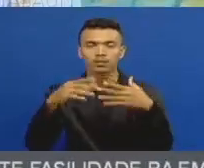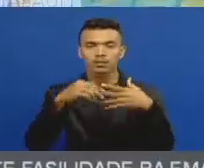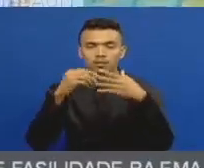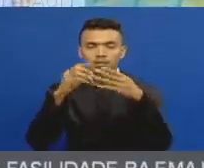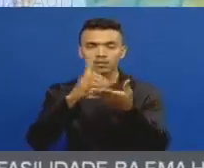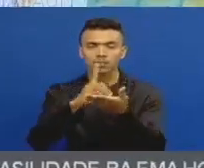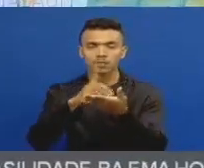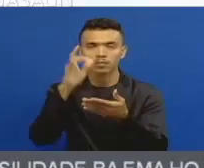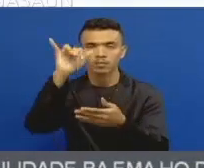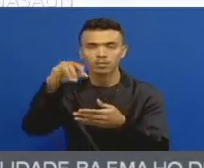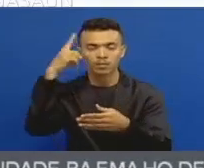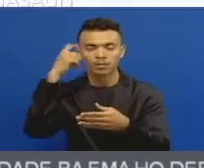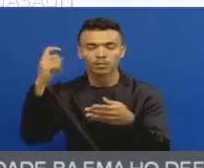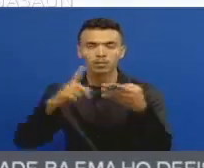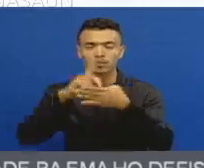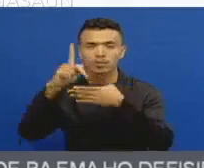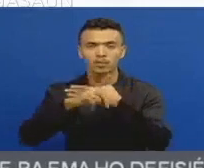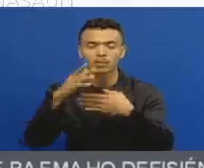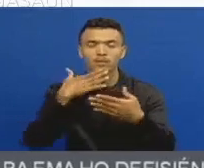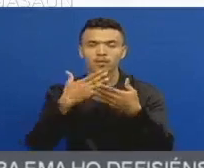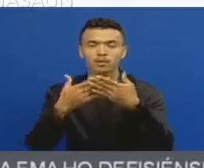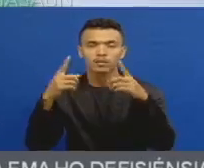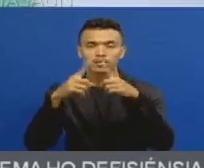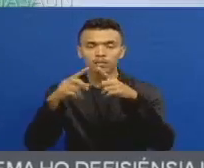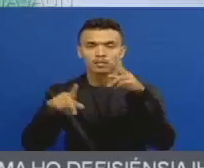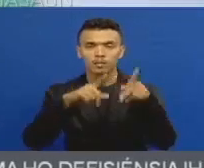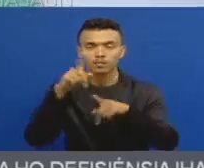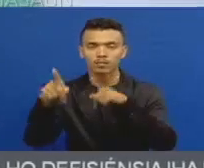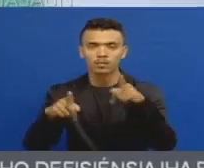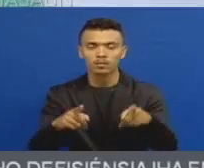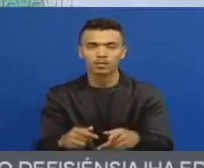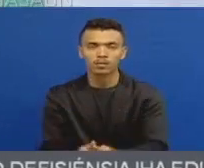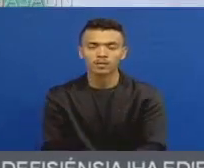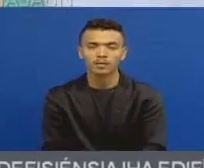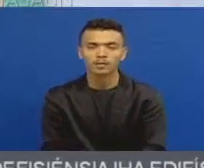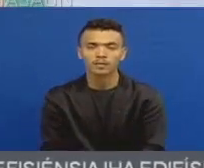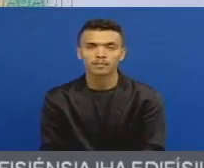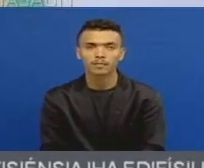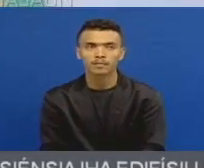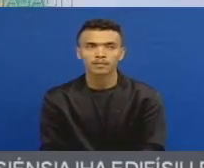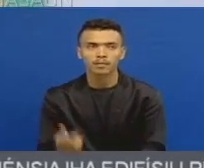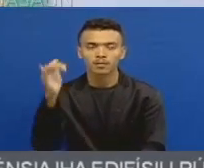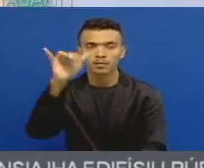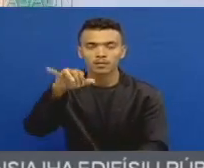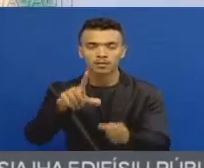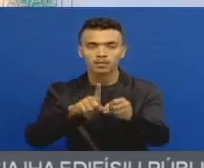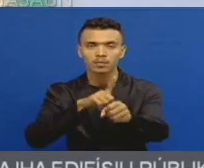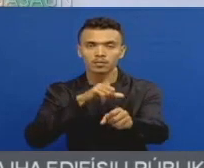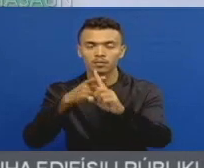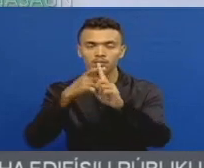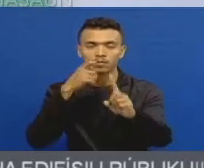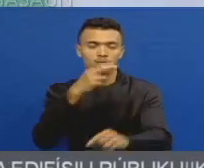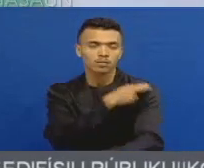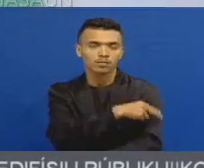sir tamba programa ne beneficia ne comunidade. Amba sirene toco su hospital, ya centro saúde